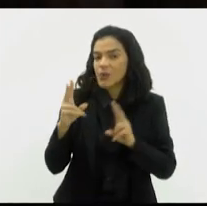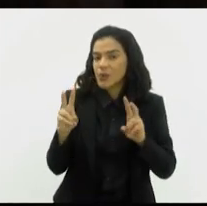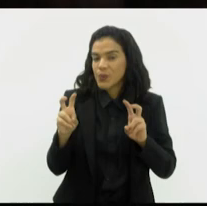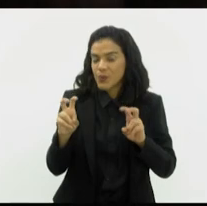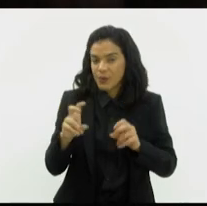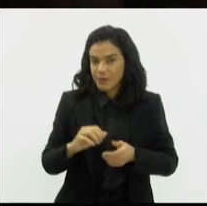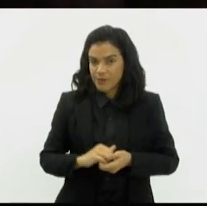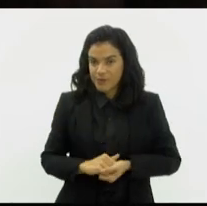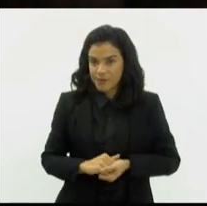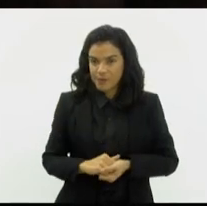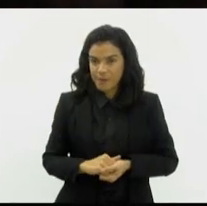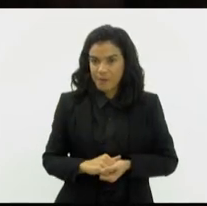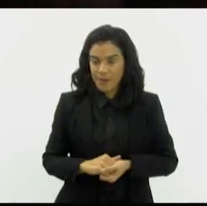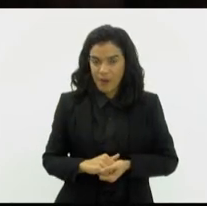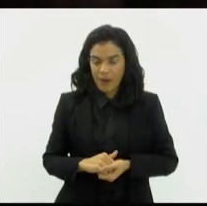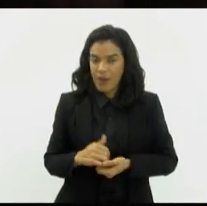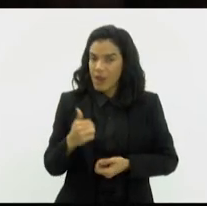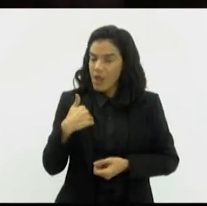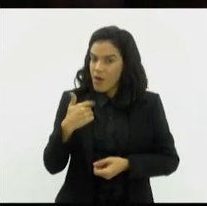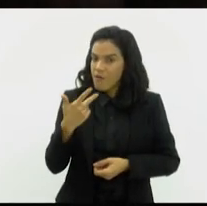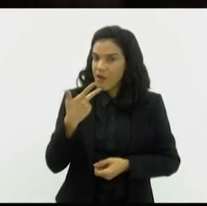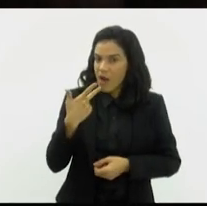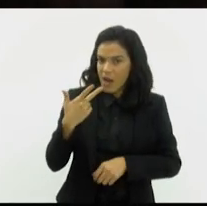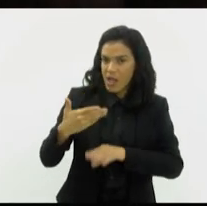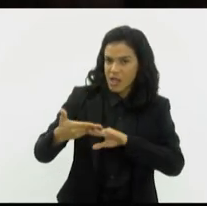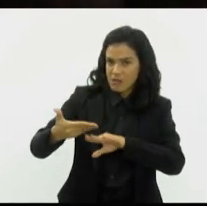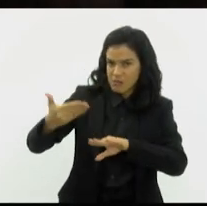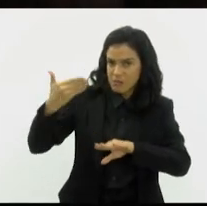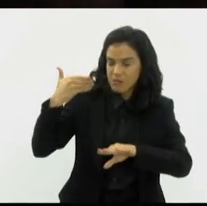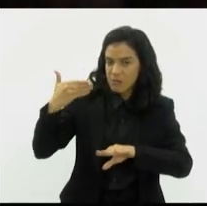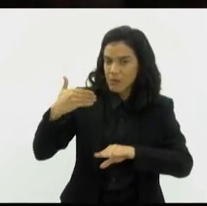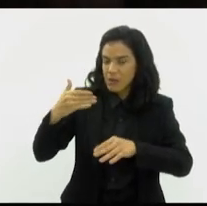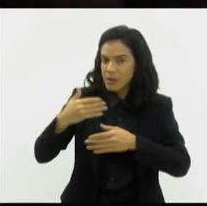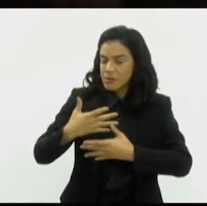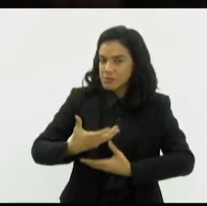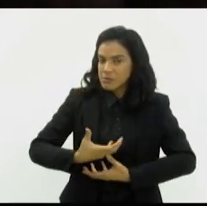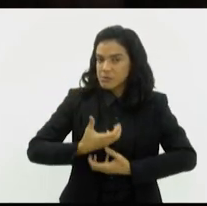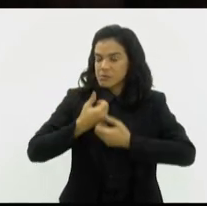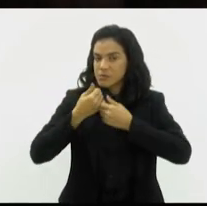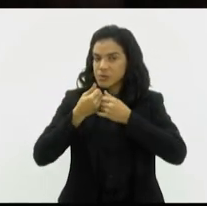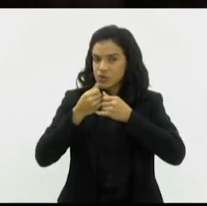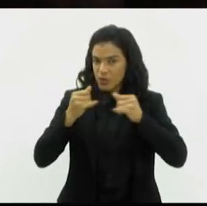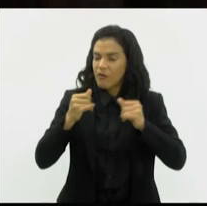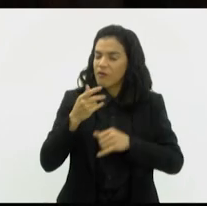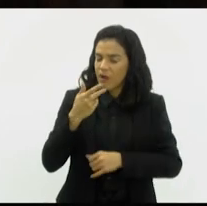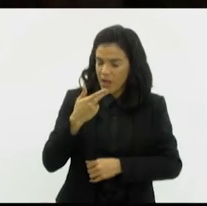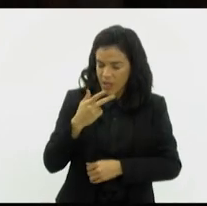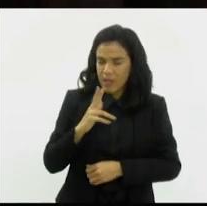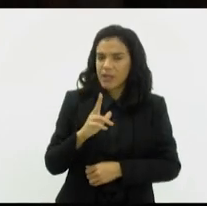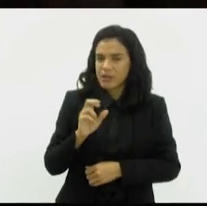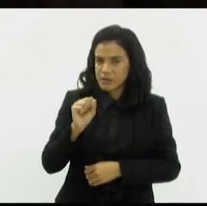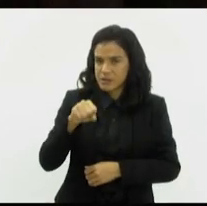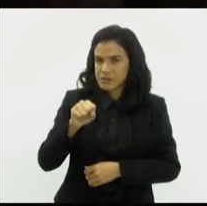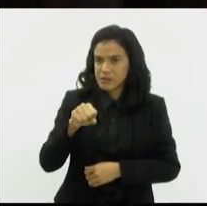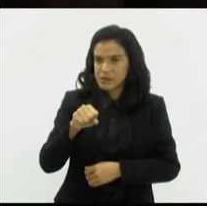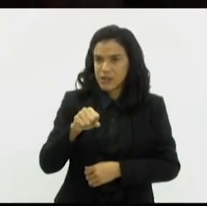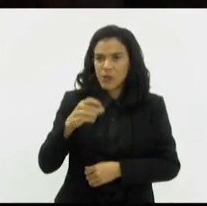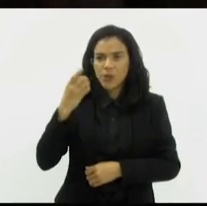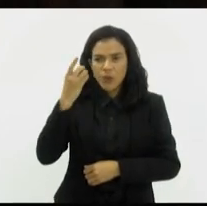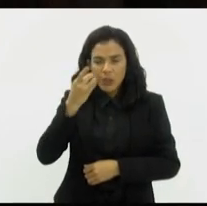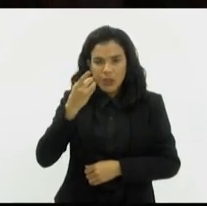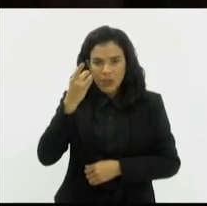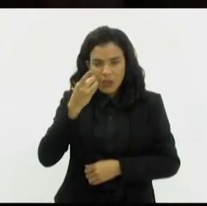sei se foi aqui, algo que me deixou absolutamente chocado. Ah, não, foi aqui, que até um deputado